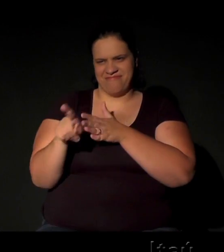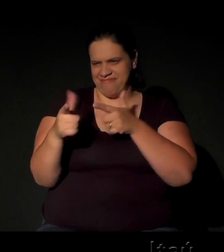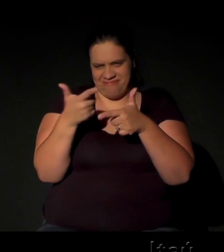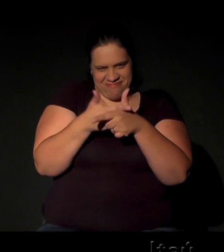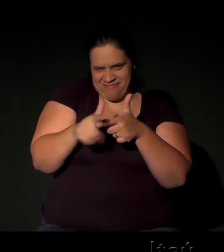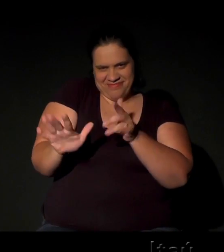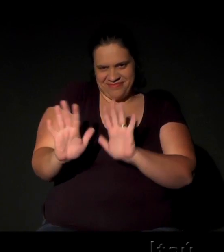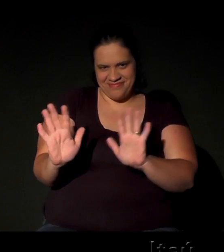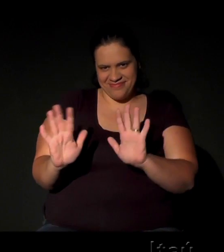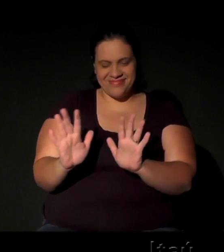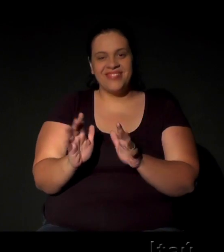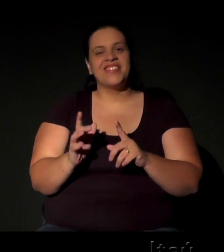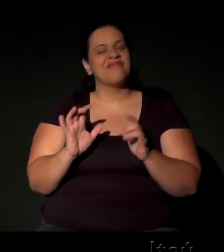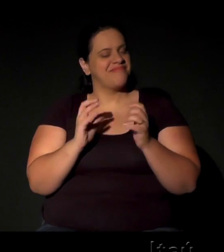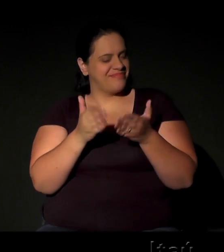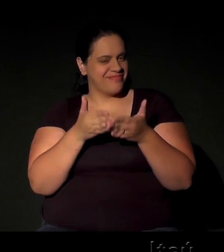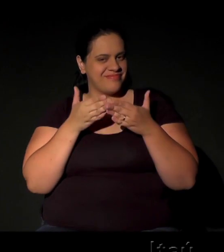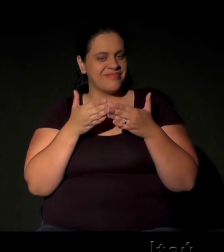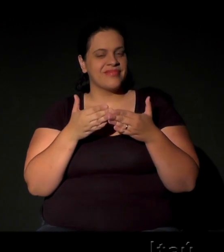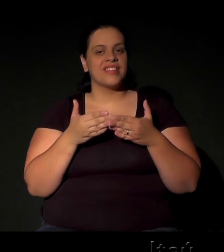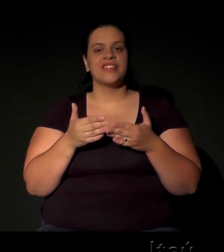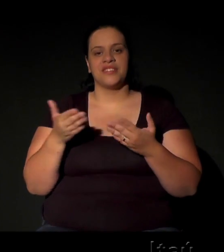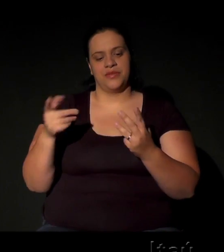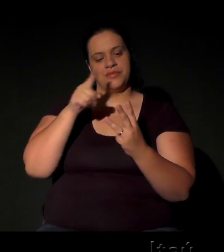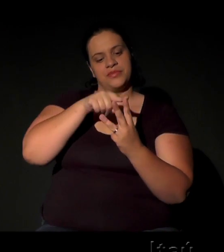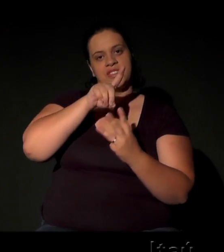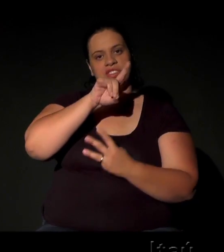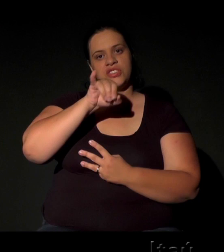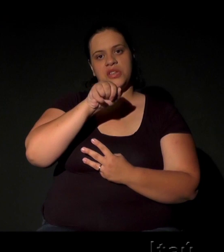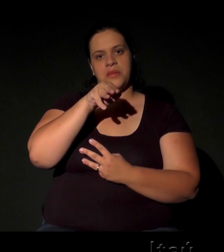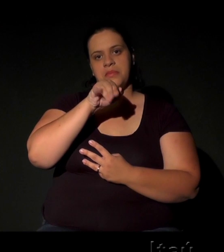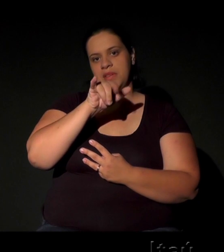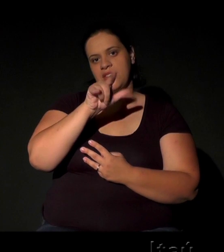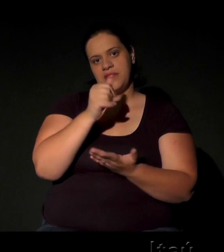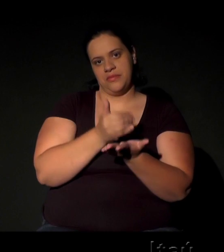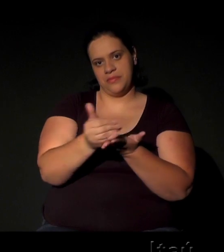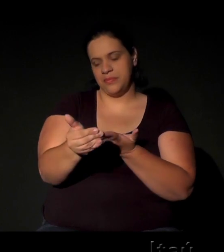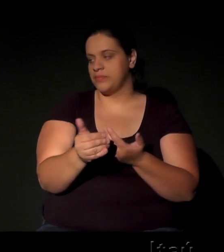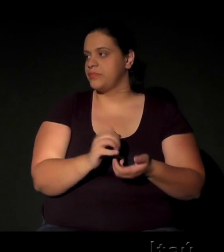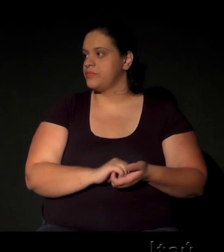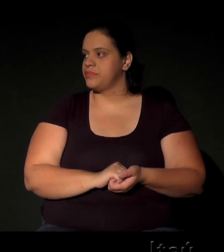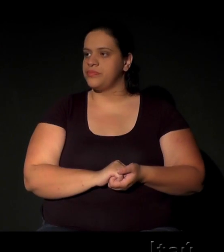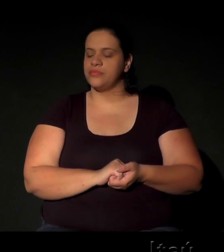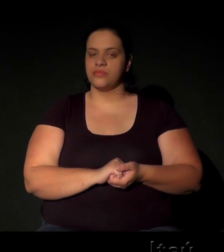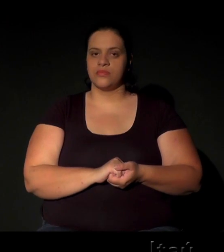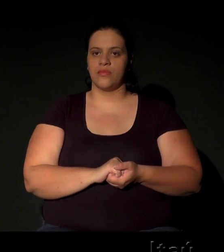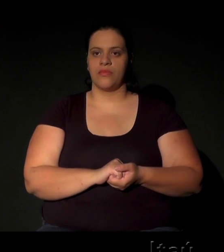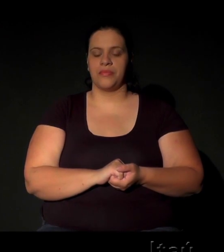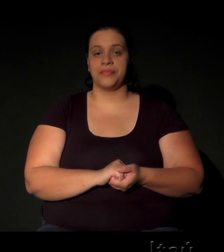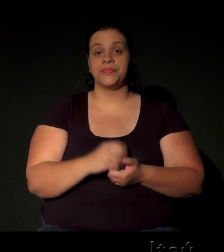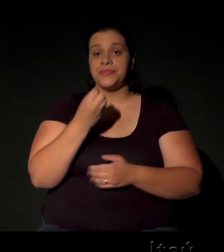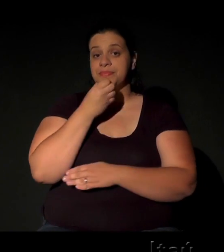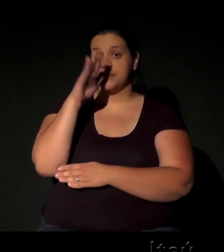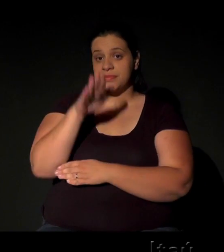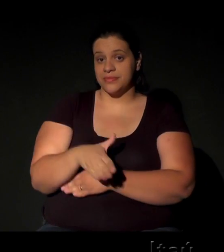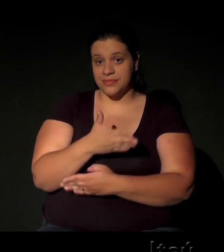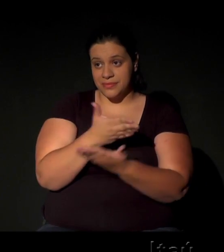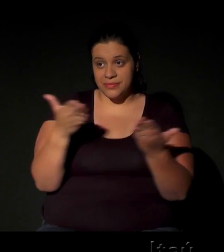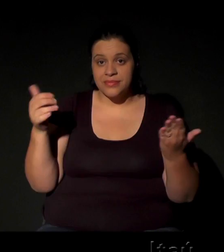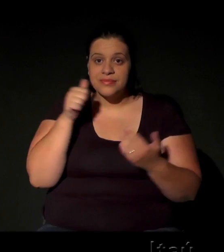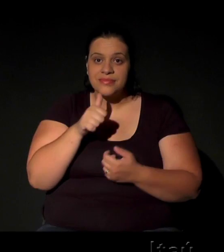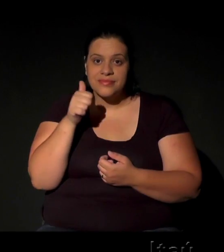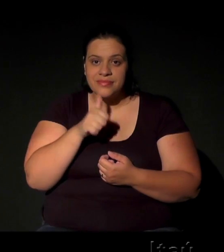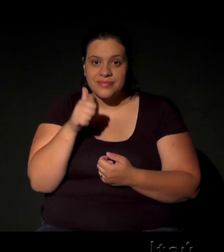incomodem tanto por favor Jamila você pode começar Boa tarde a